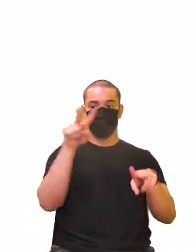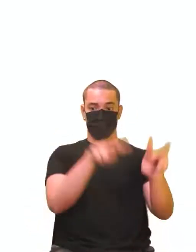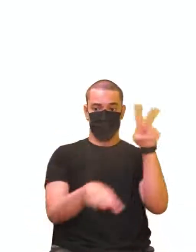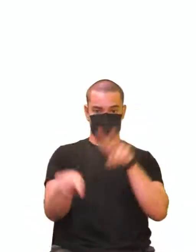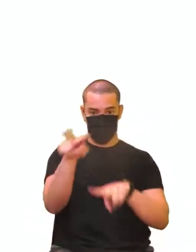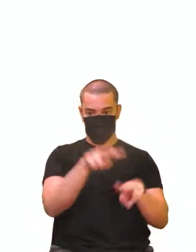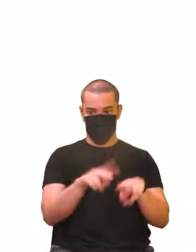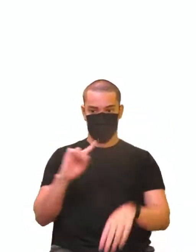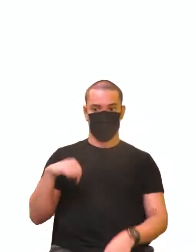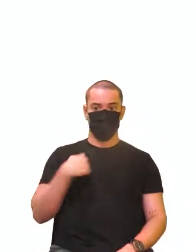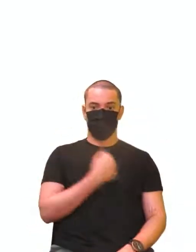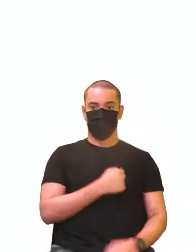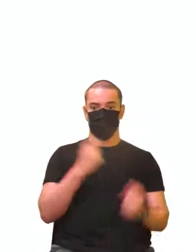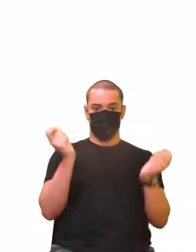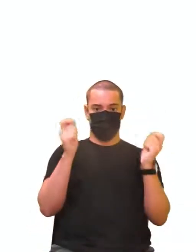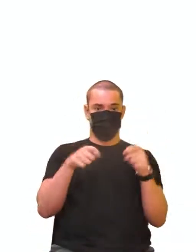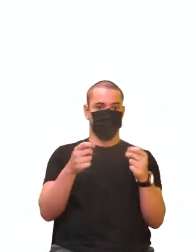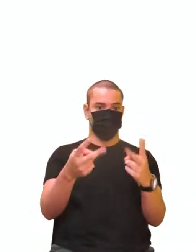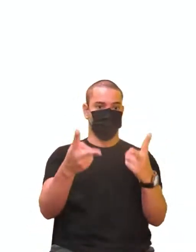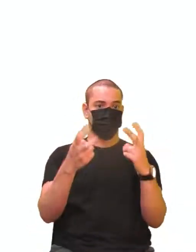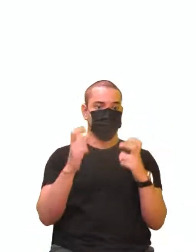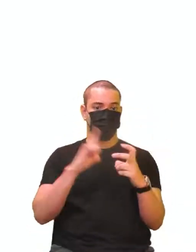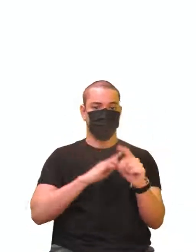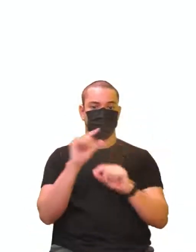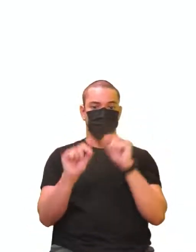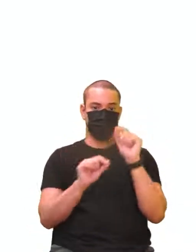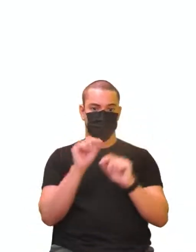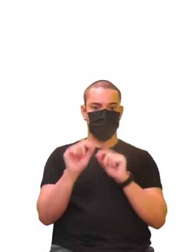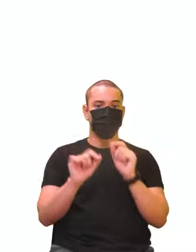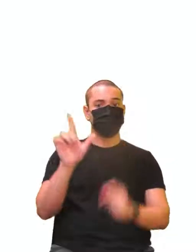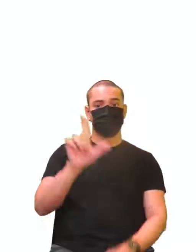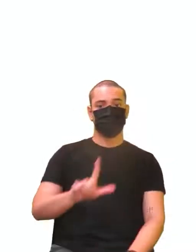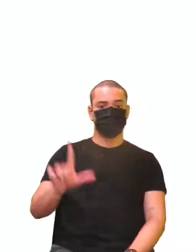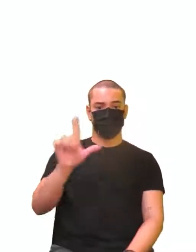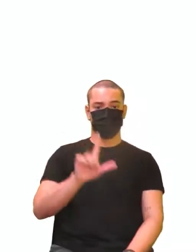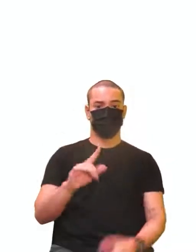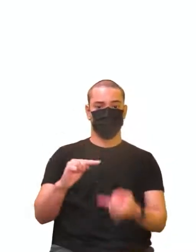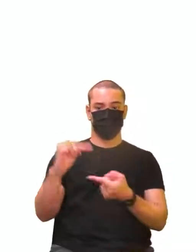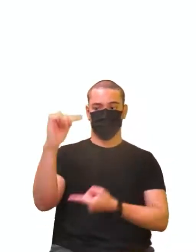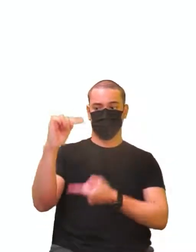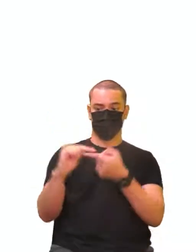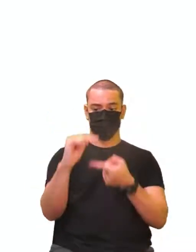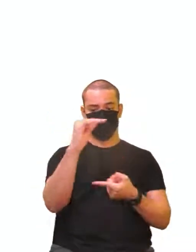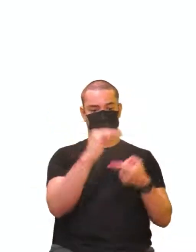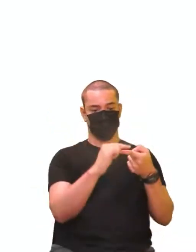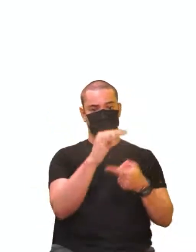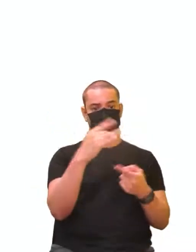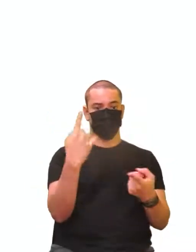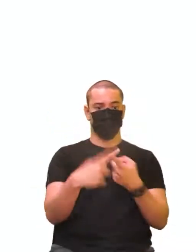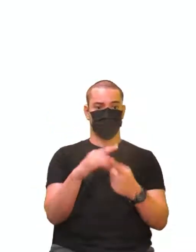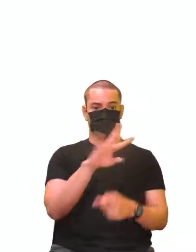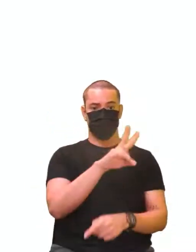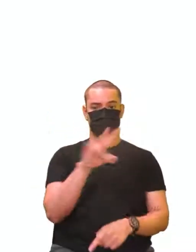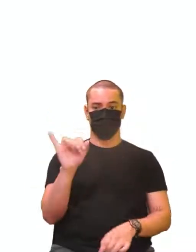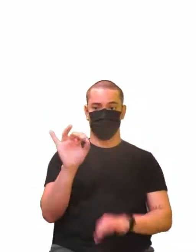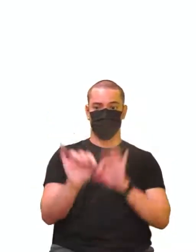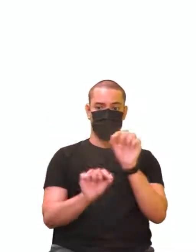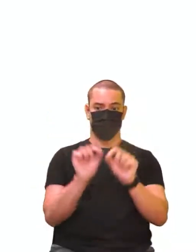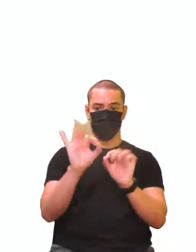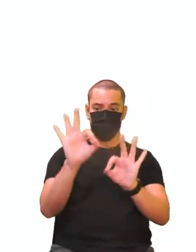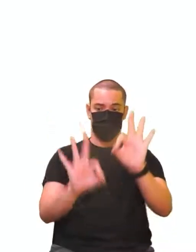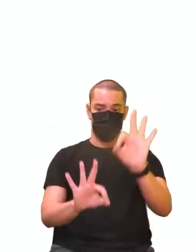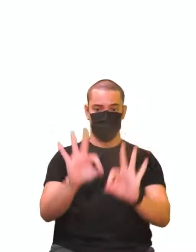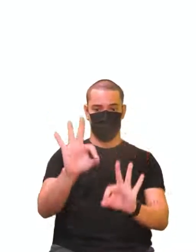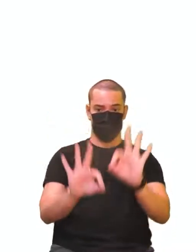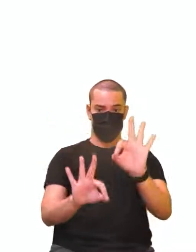que existe uma lógica no tamanho deles, né? Quando vão organizar, né, professora? Você percebe